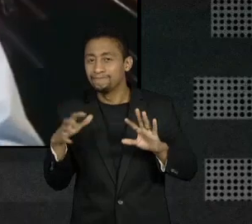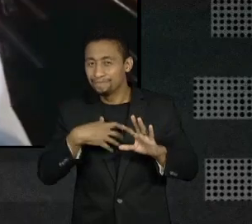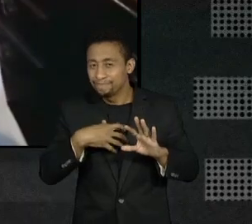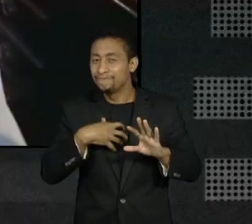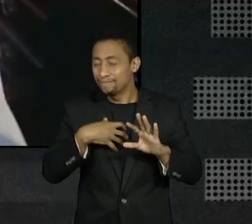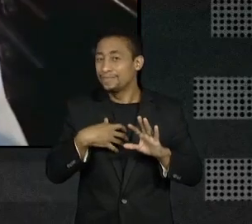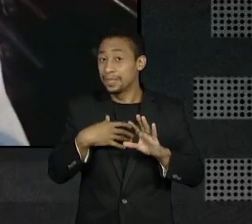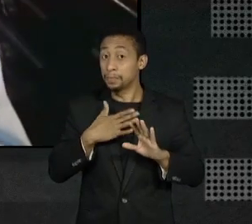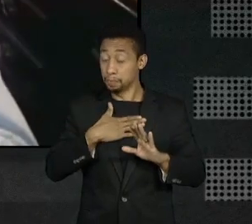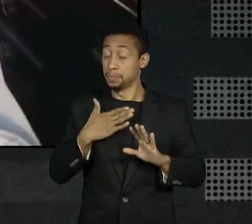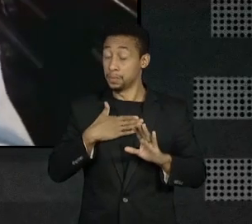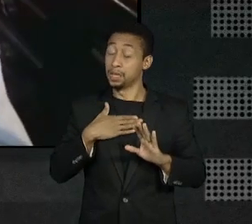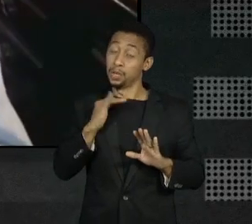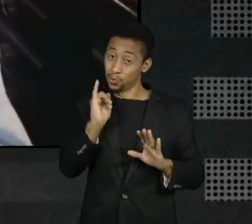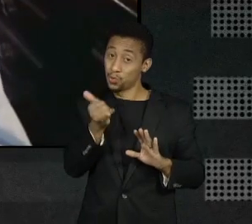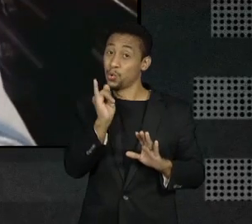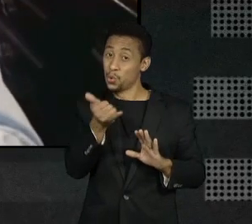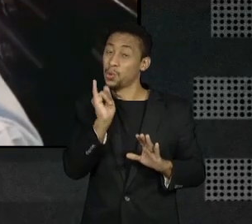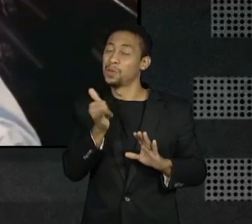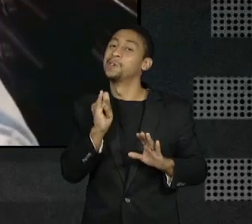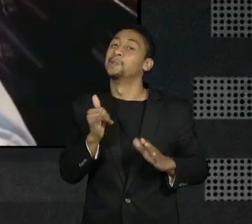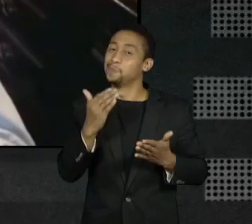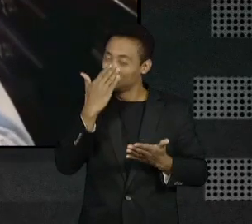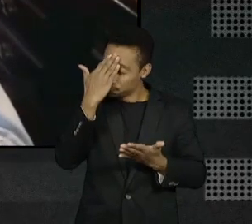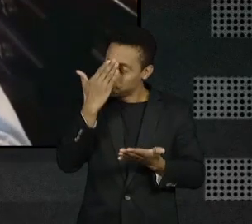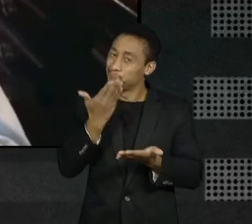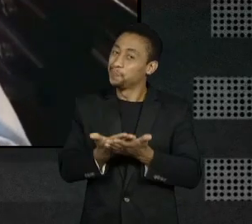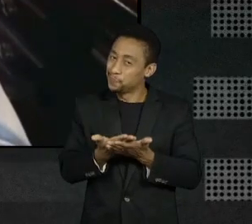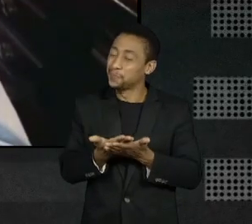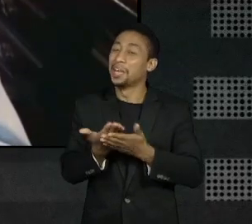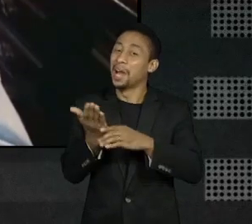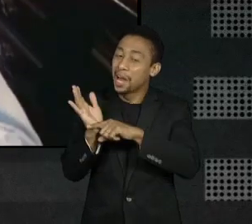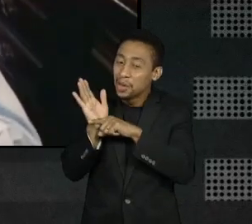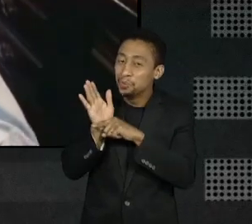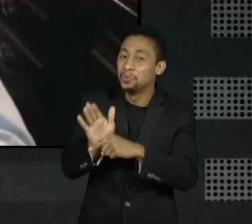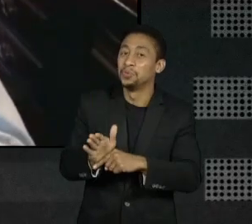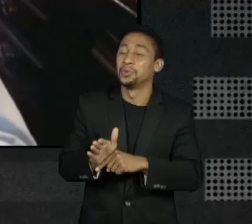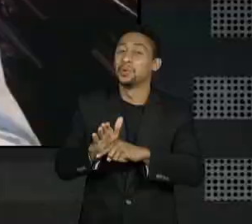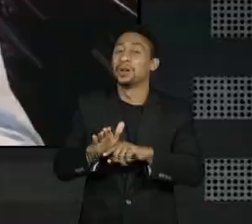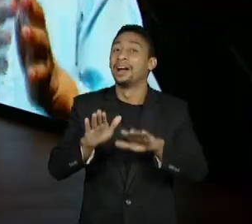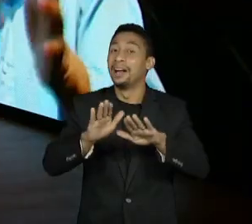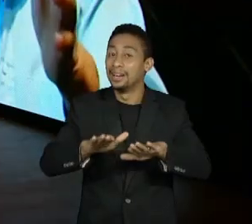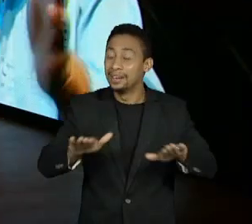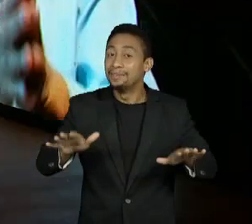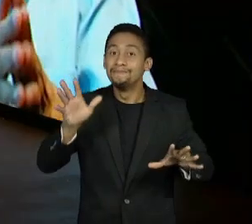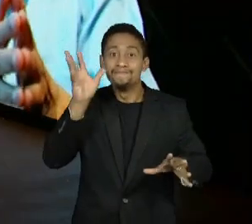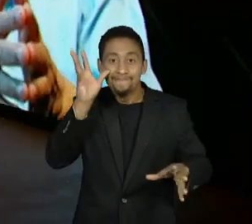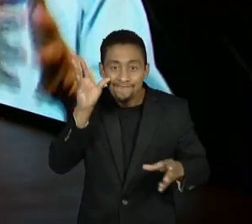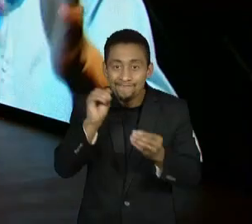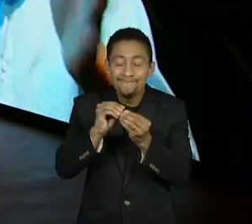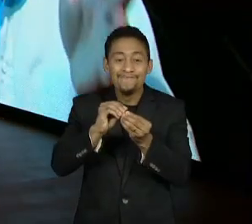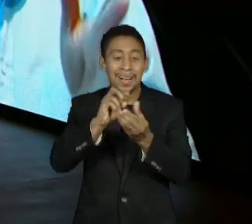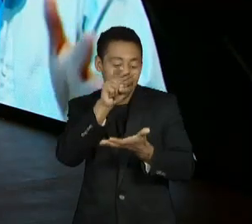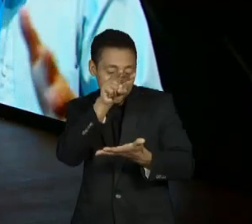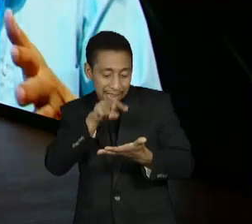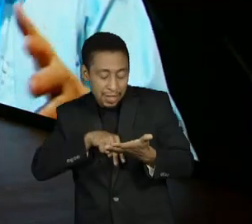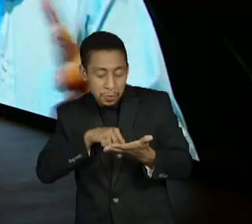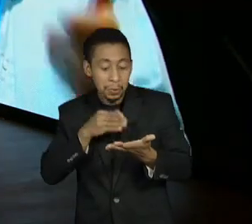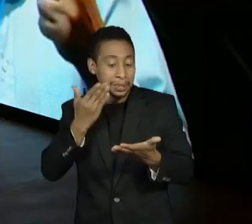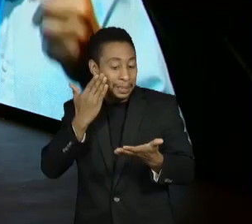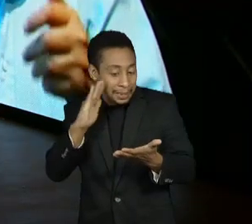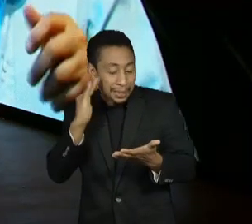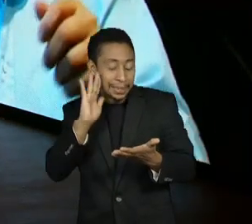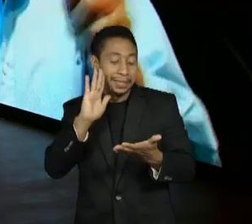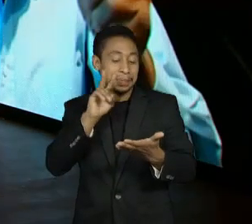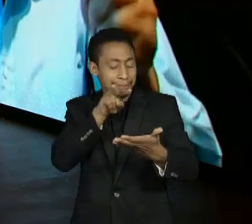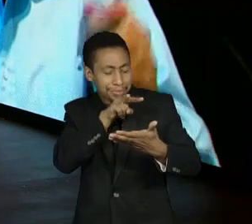introduzindo nas minhas histórias, que realmente eu acho que facilitaram o entendimento, a leitura, o acompanhamento